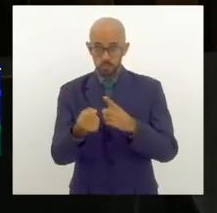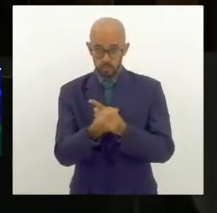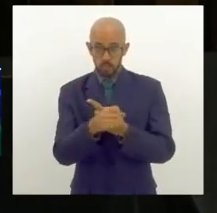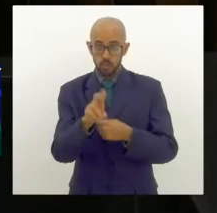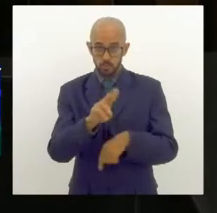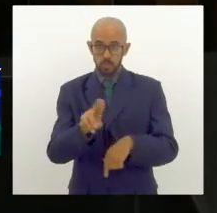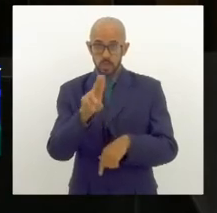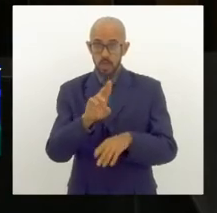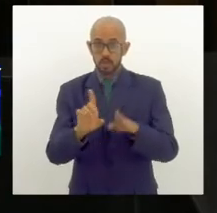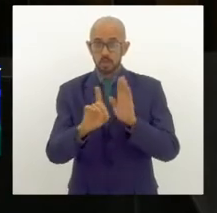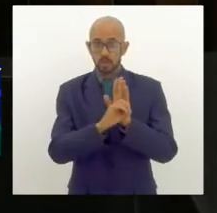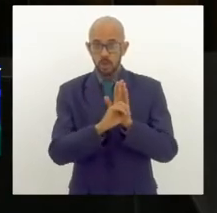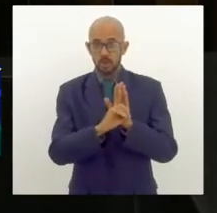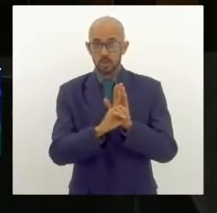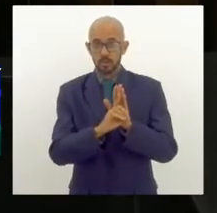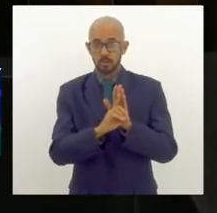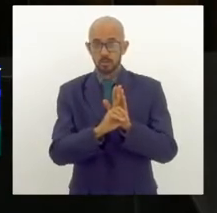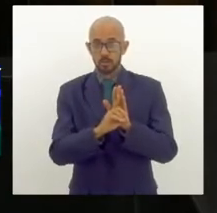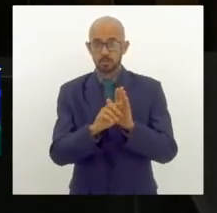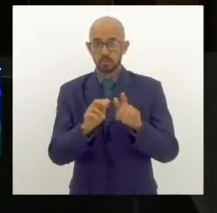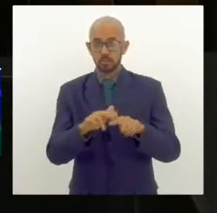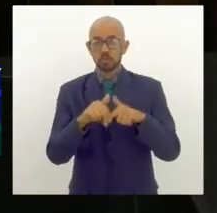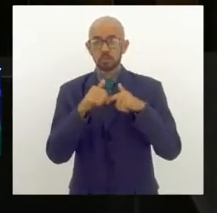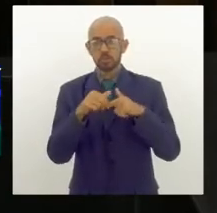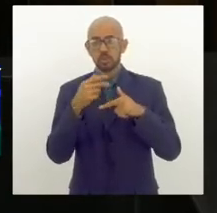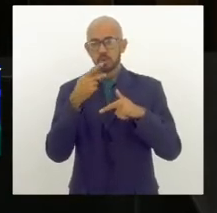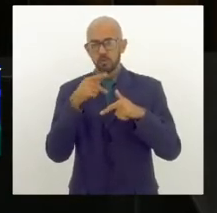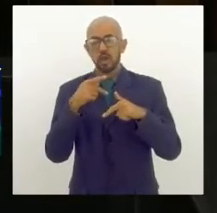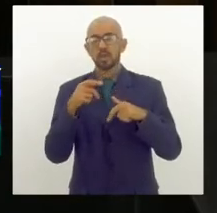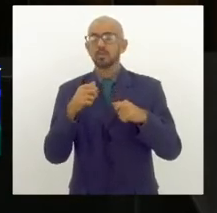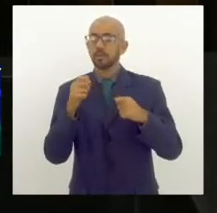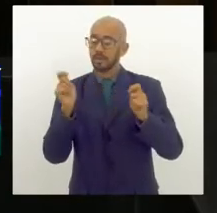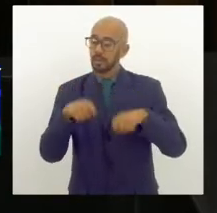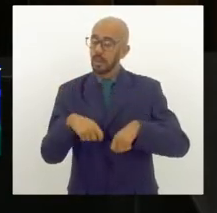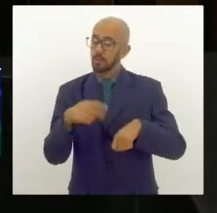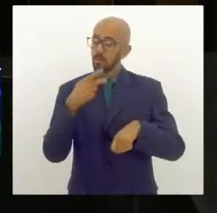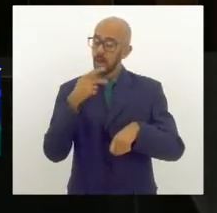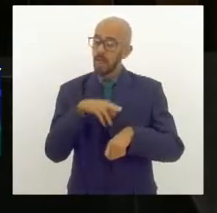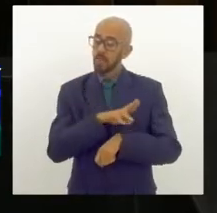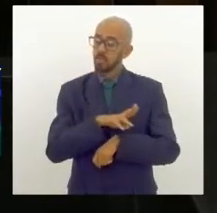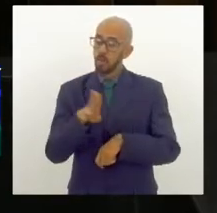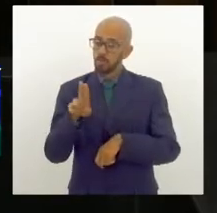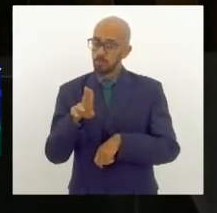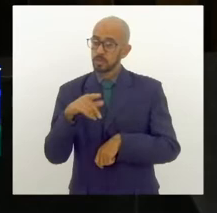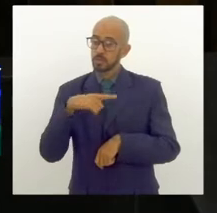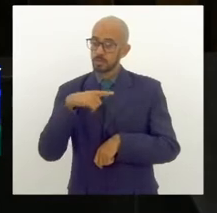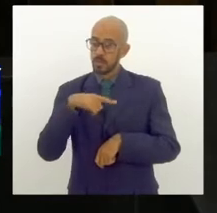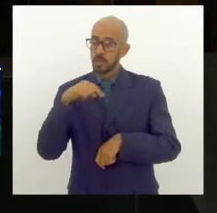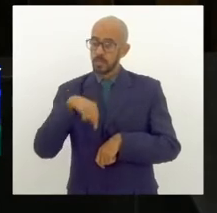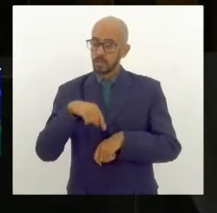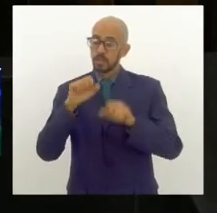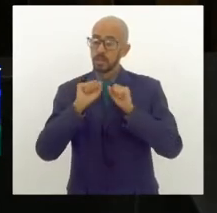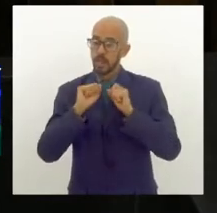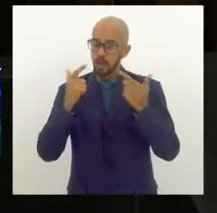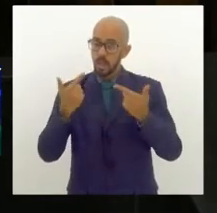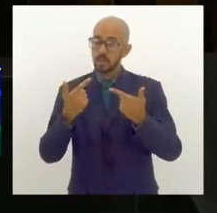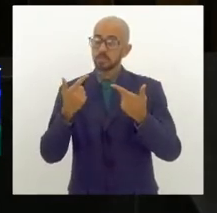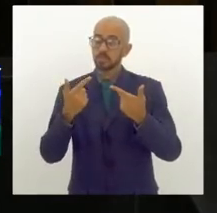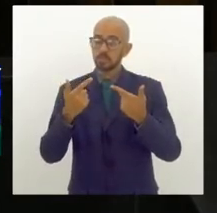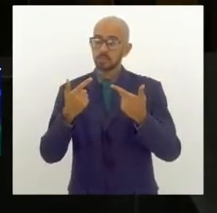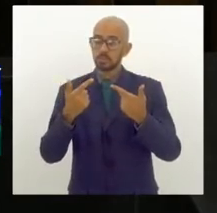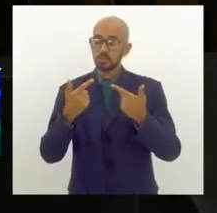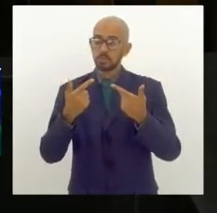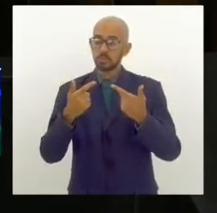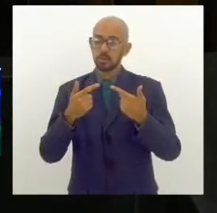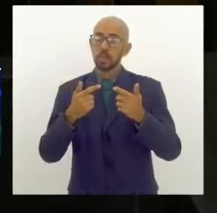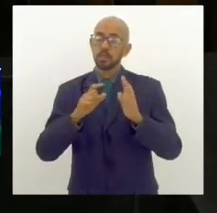droga. Portanto, estou falando de forma muito clara e objetiva, e cito nomes, existe na Assembleia Legislativa do Estado do Rio de Janeiro a